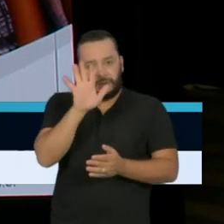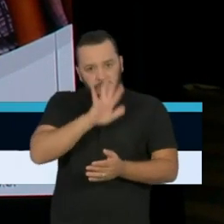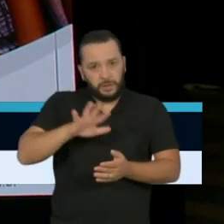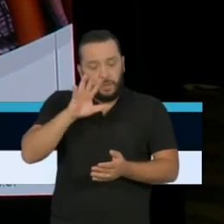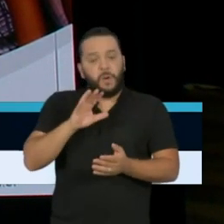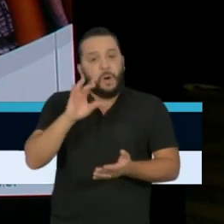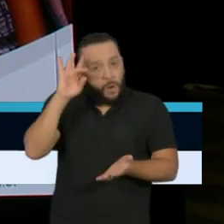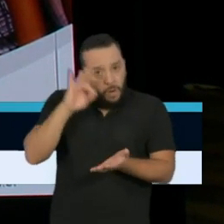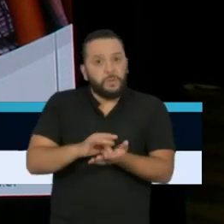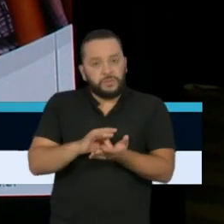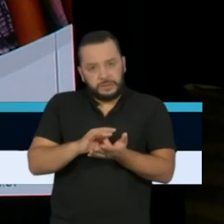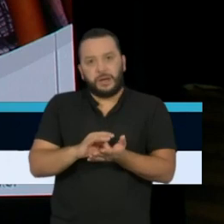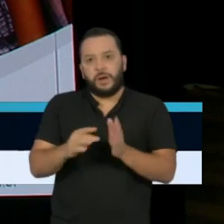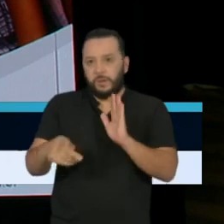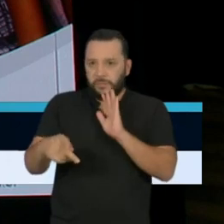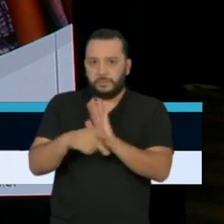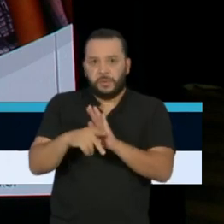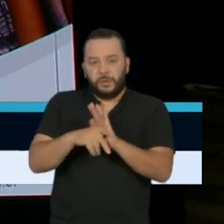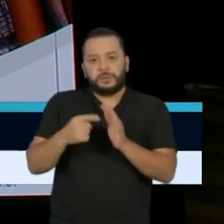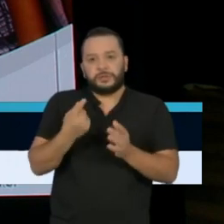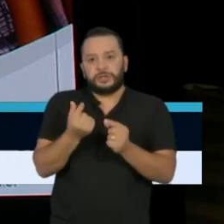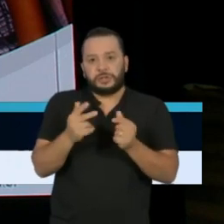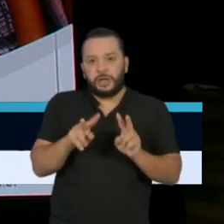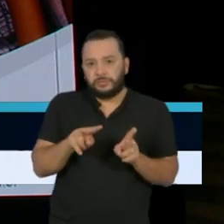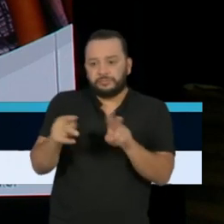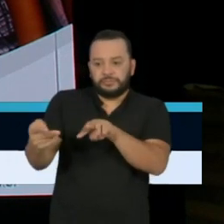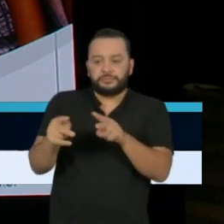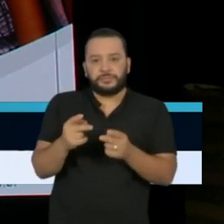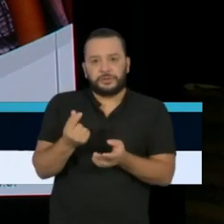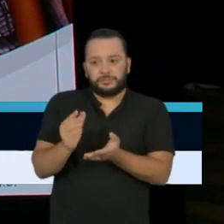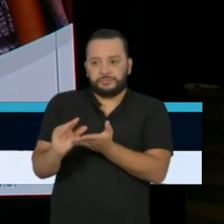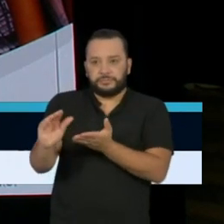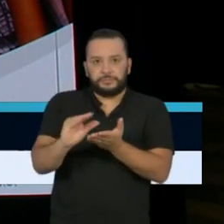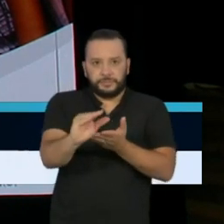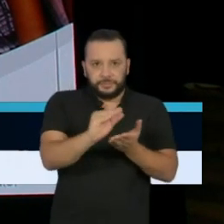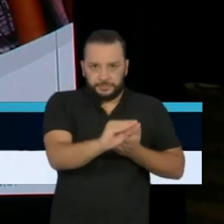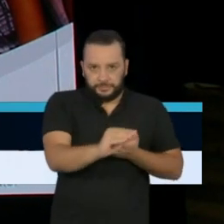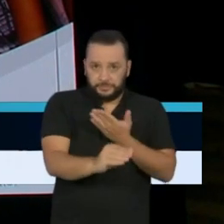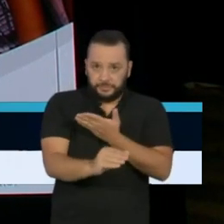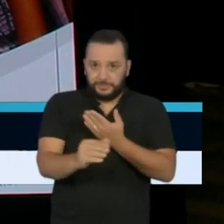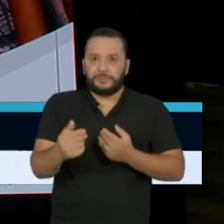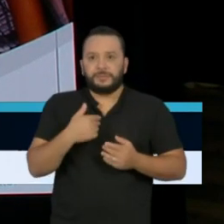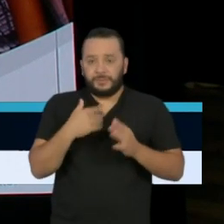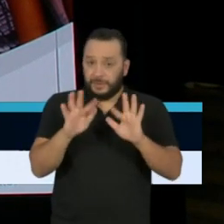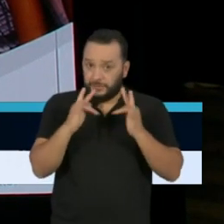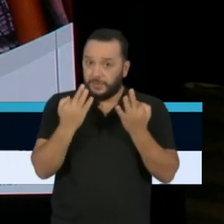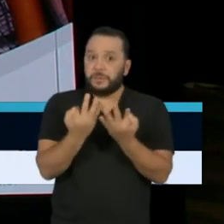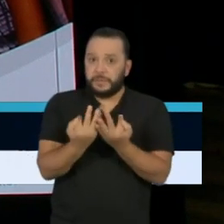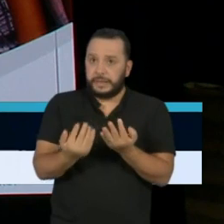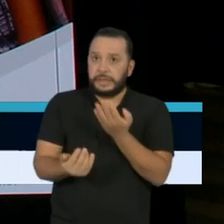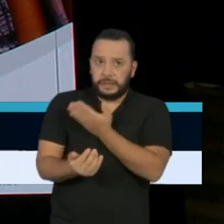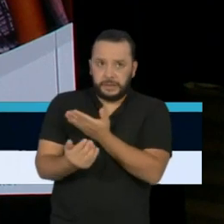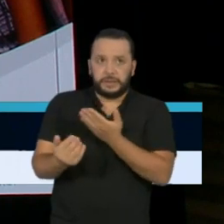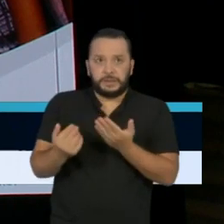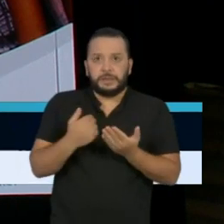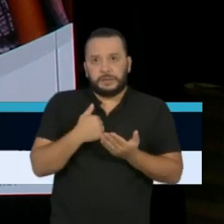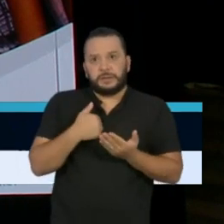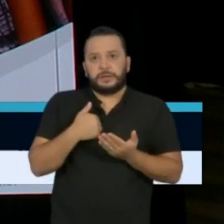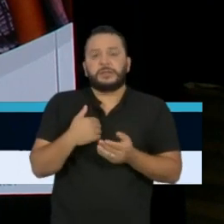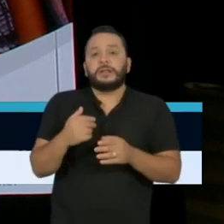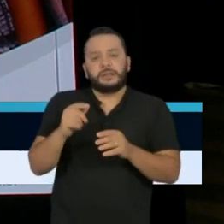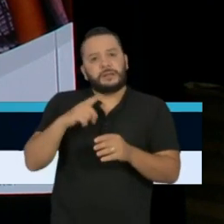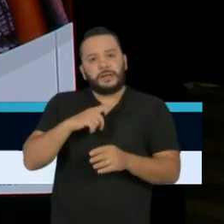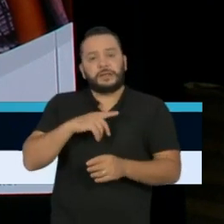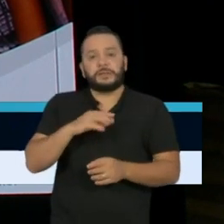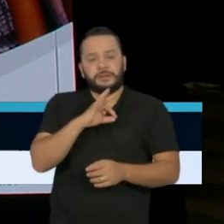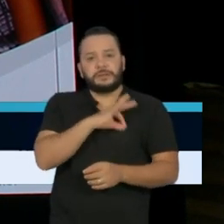de assistência e transferência de renda. A elegibilidade destas famílias aos programas advém de uma renda